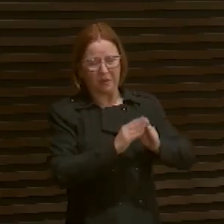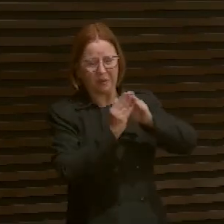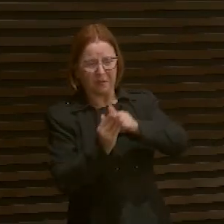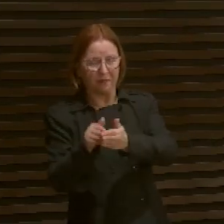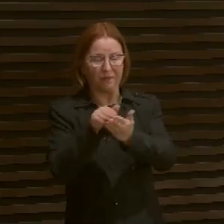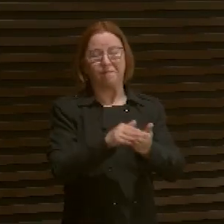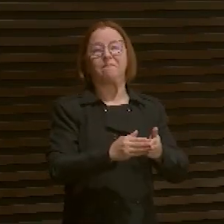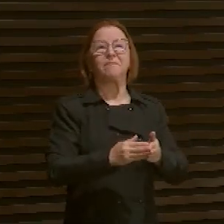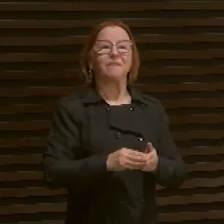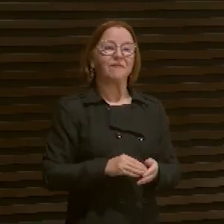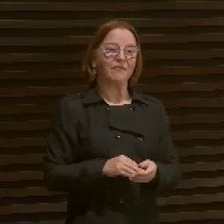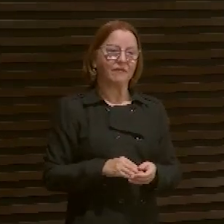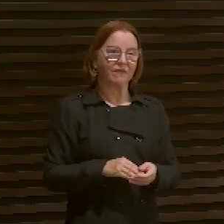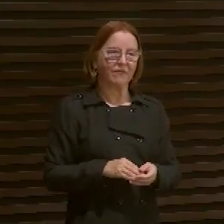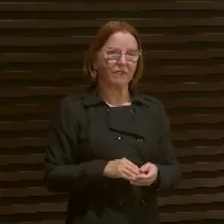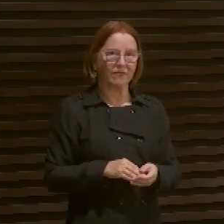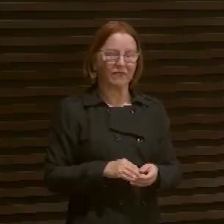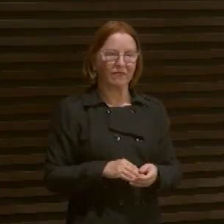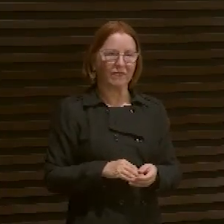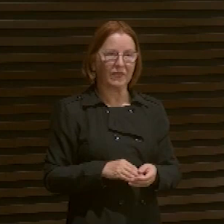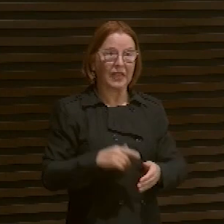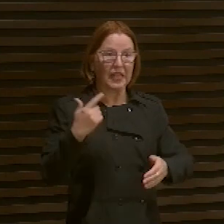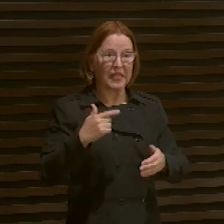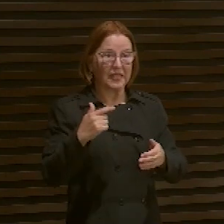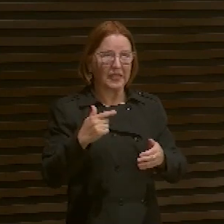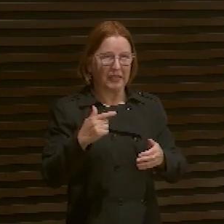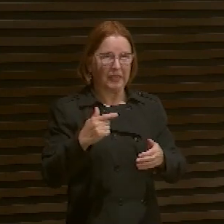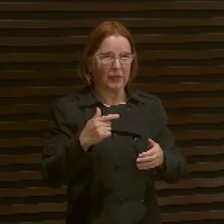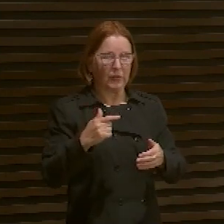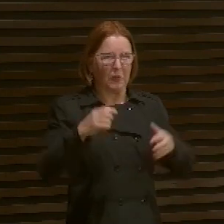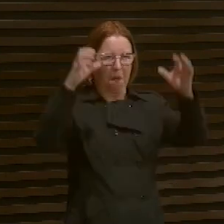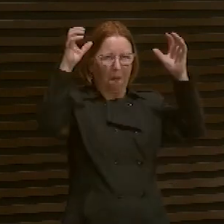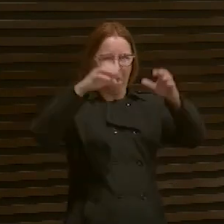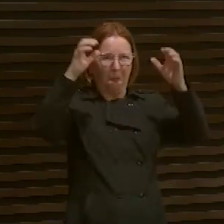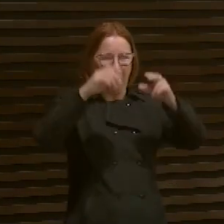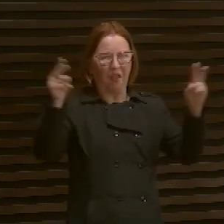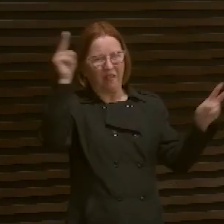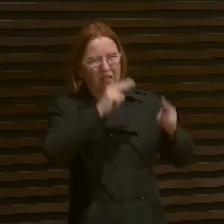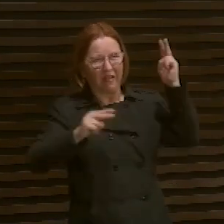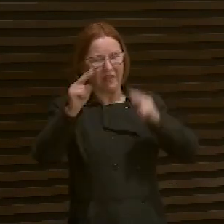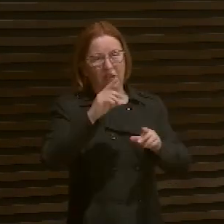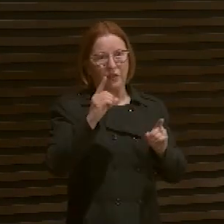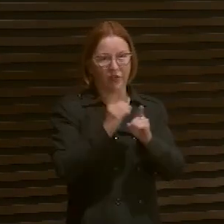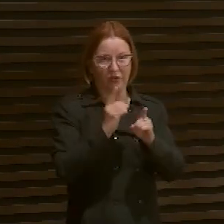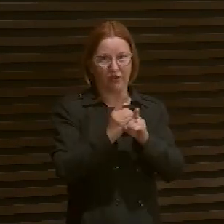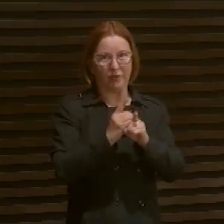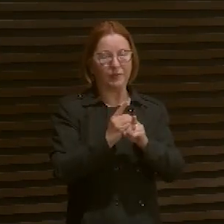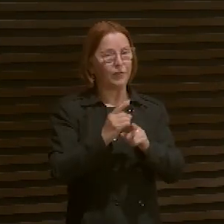Os irmãos sabem que essa daqui foi a segunda tempestade pela qual os discípulos passaram, né? Eles já tinham passado por